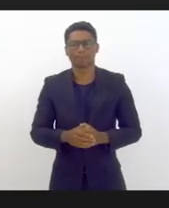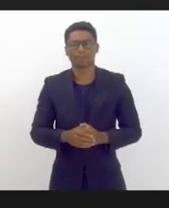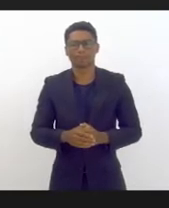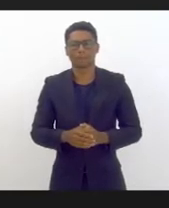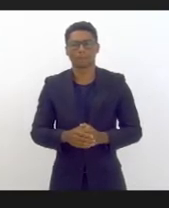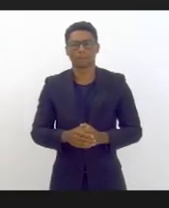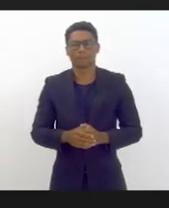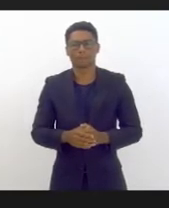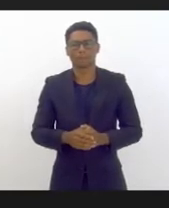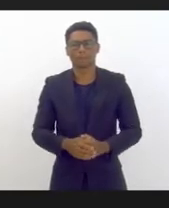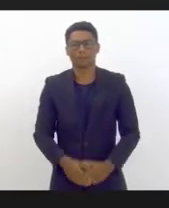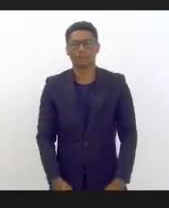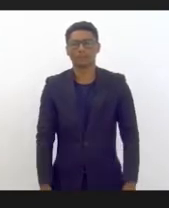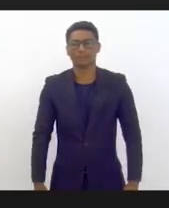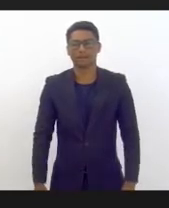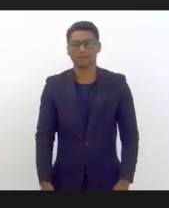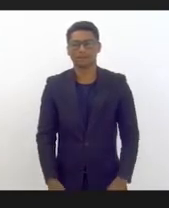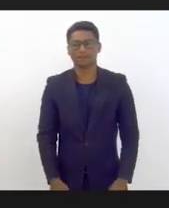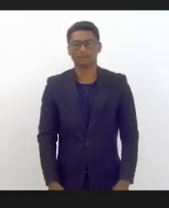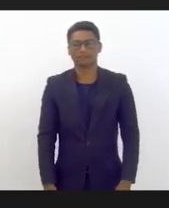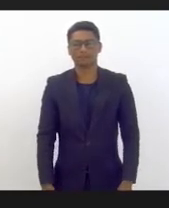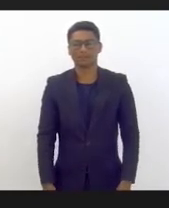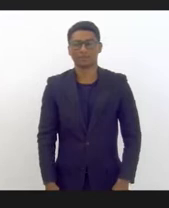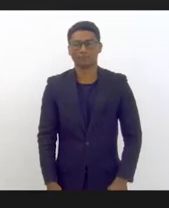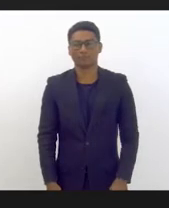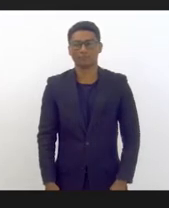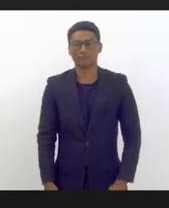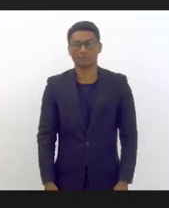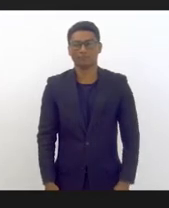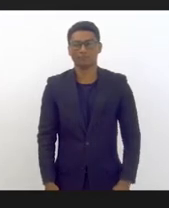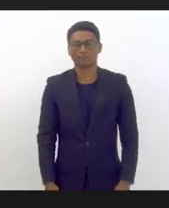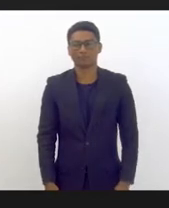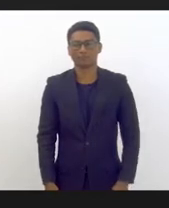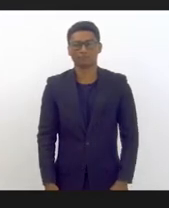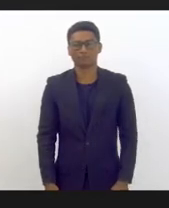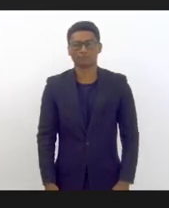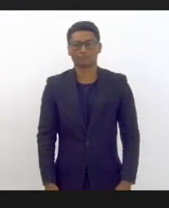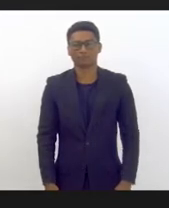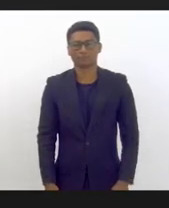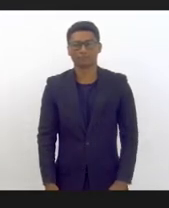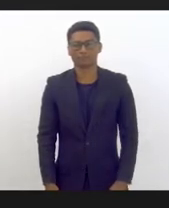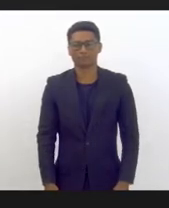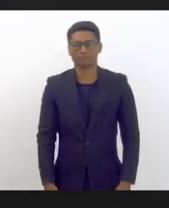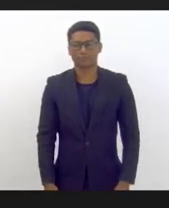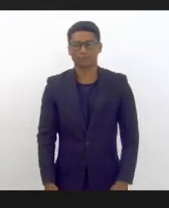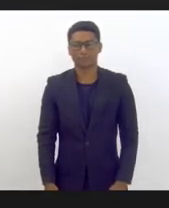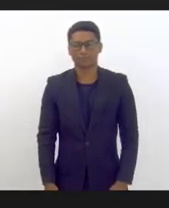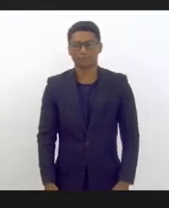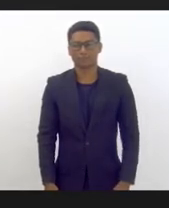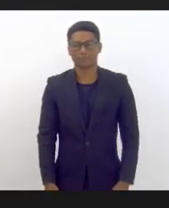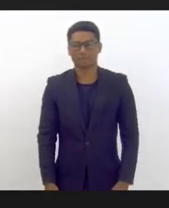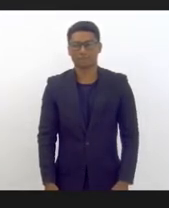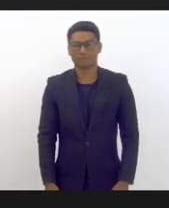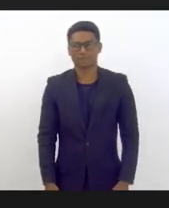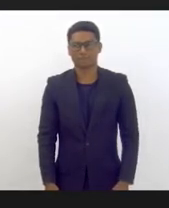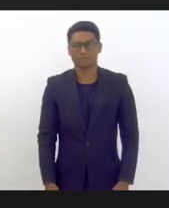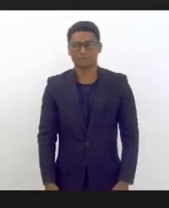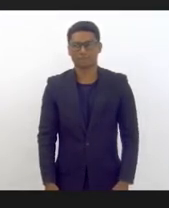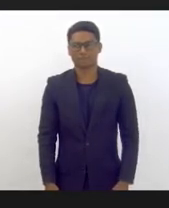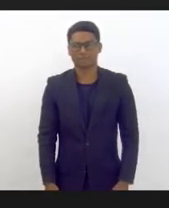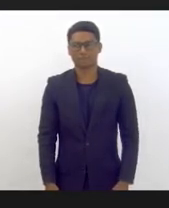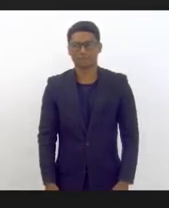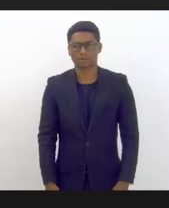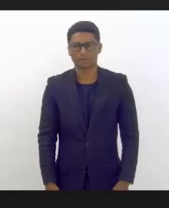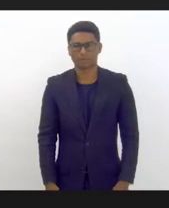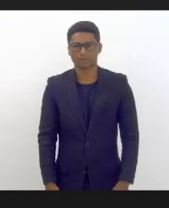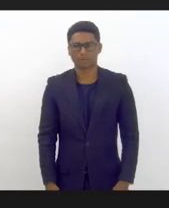Mandar um grande abraço para o nosso diretor-geral, Wagner Victor, alguém que eu tenho, assim, realmente muito carinho pelo talento, pelo empenho,